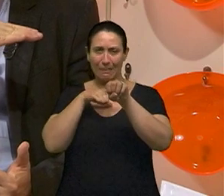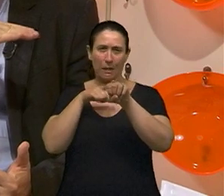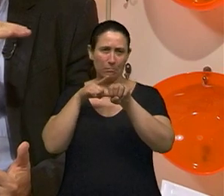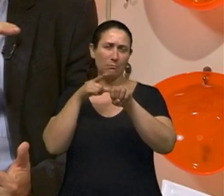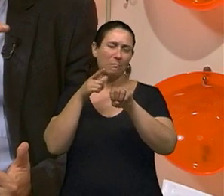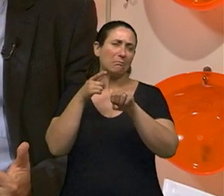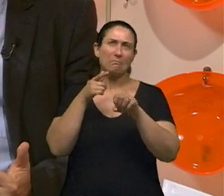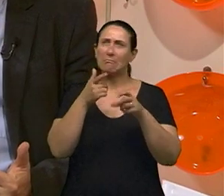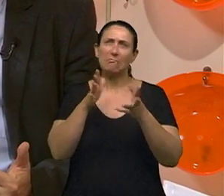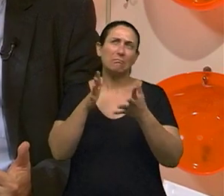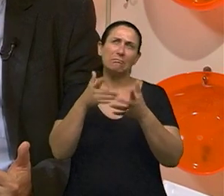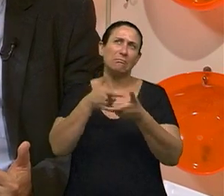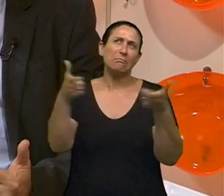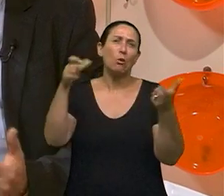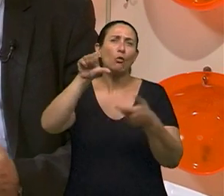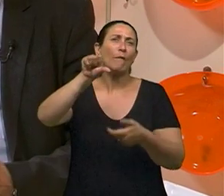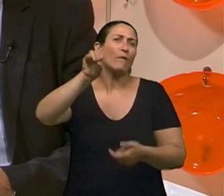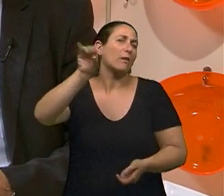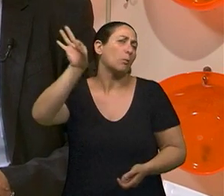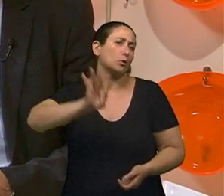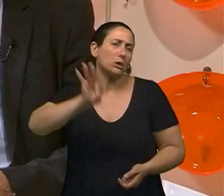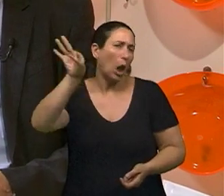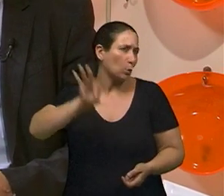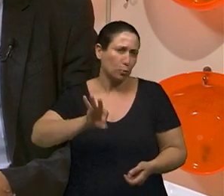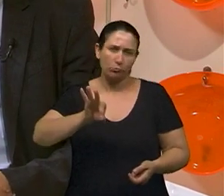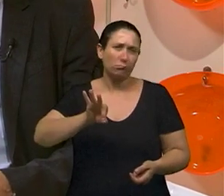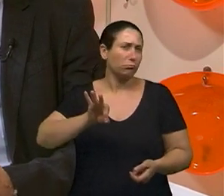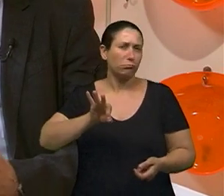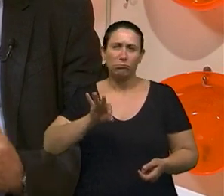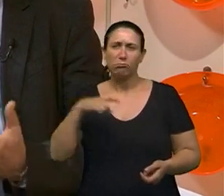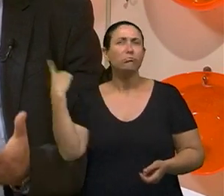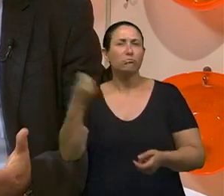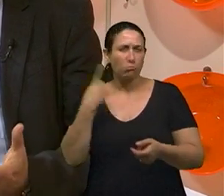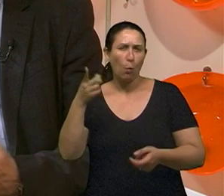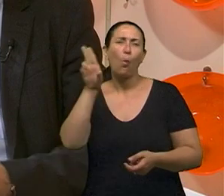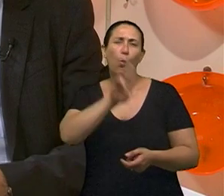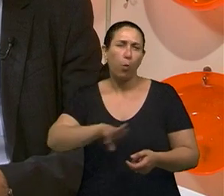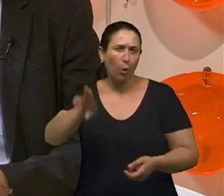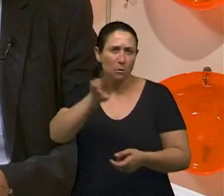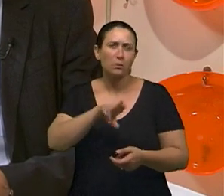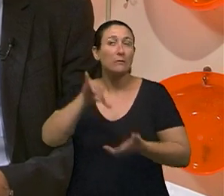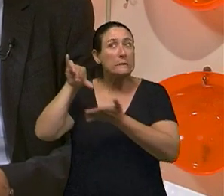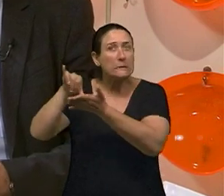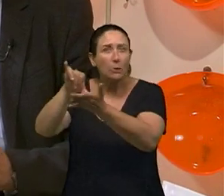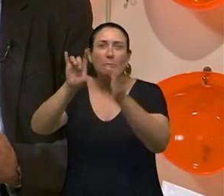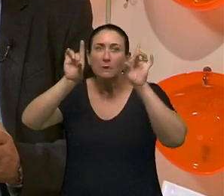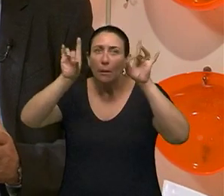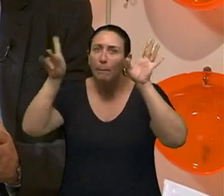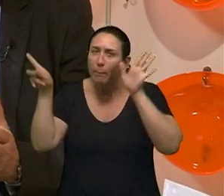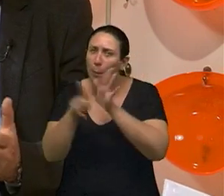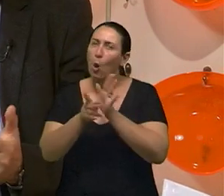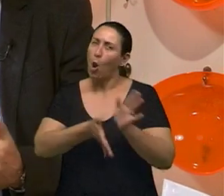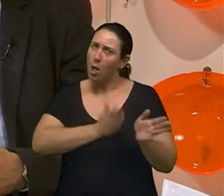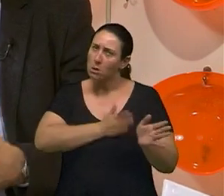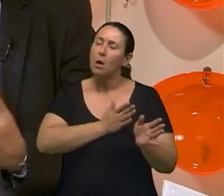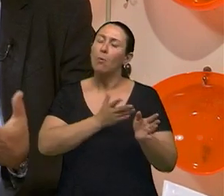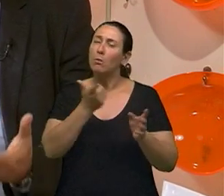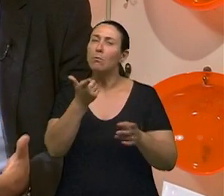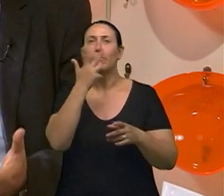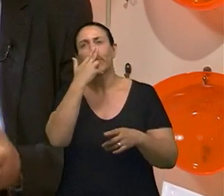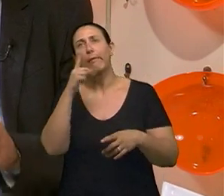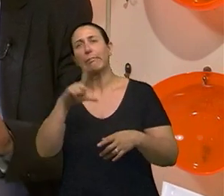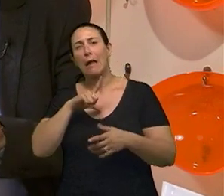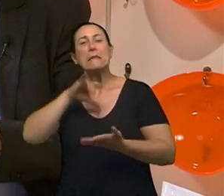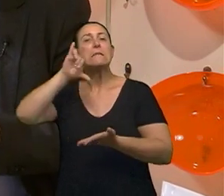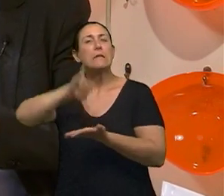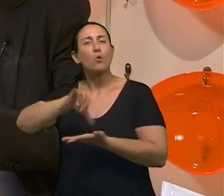hoje de praticamente 90% no tratamento dos aneurismas em centros especializados por isso hoje que nós temos centros